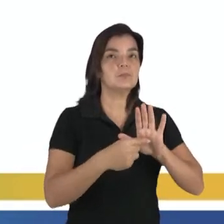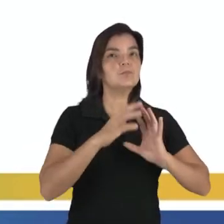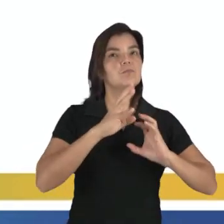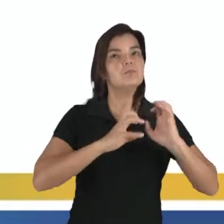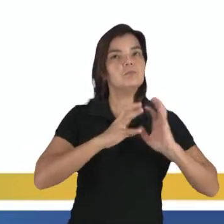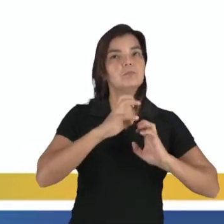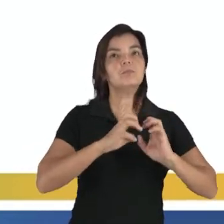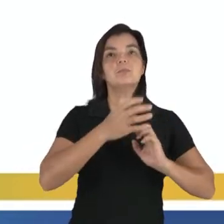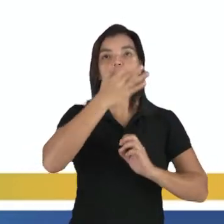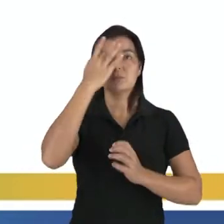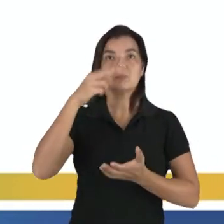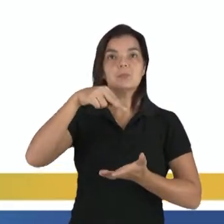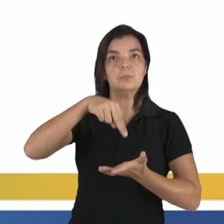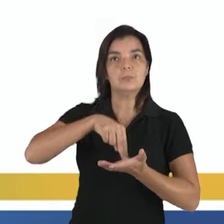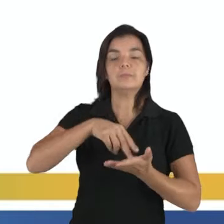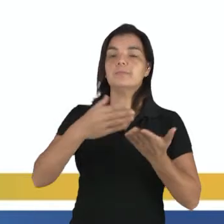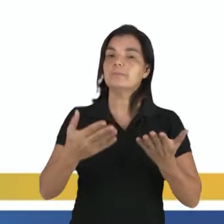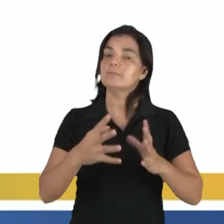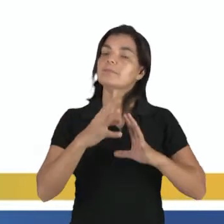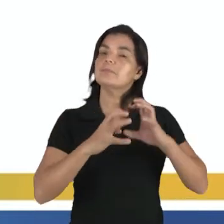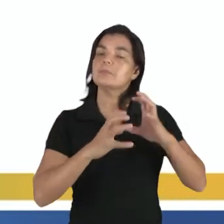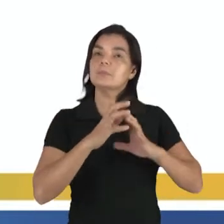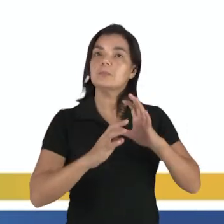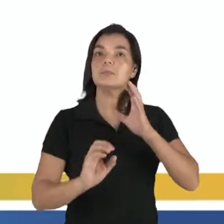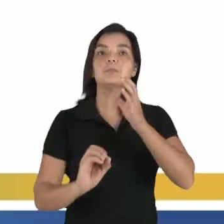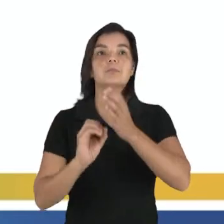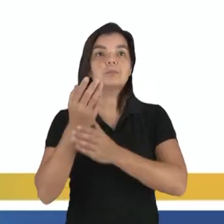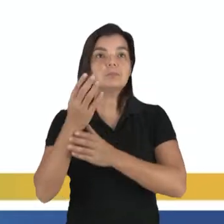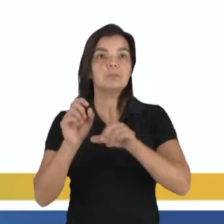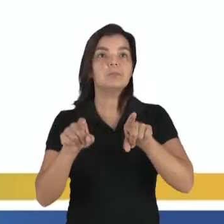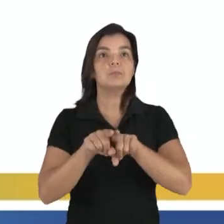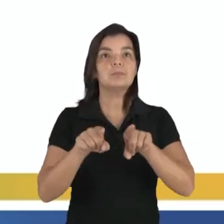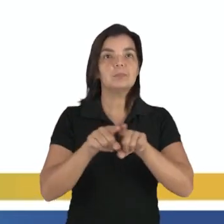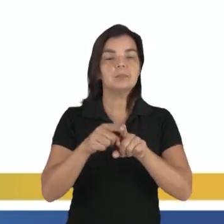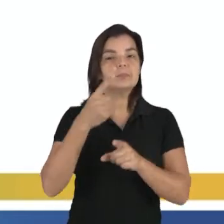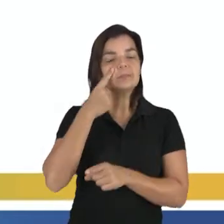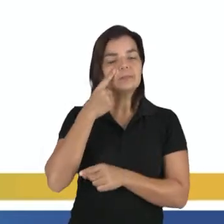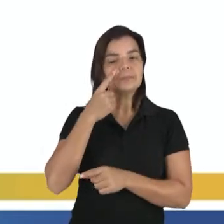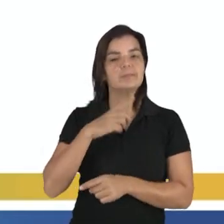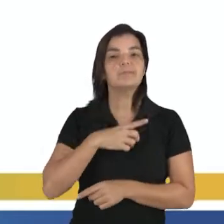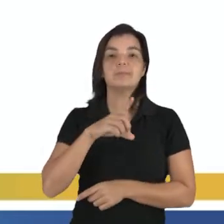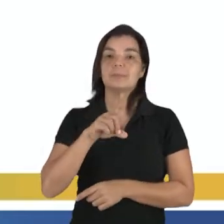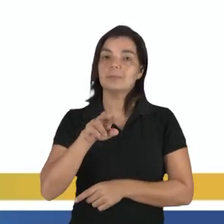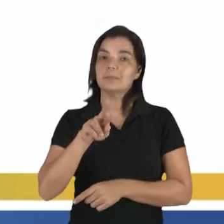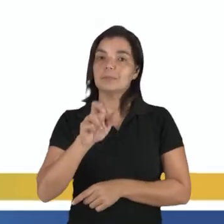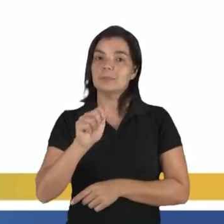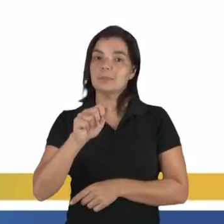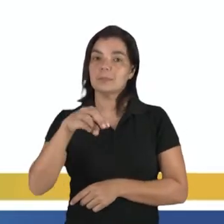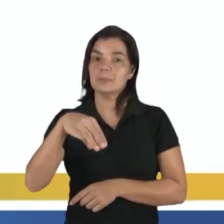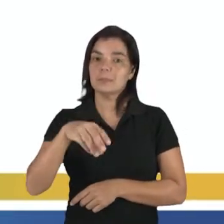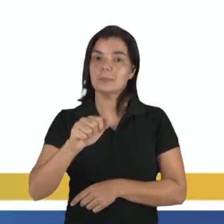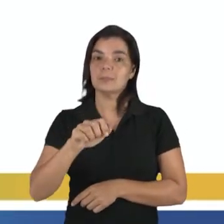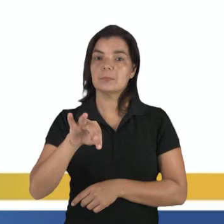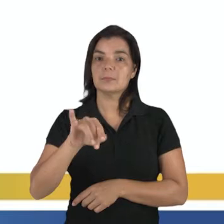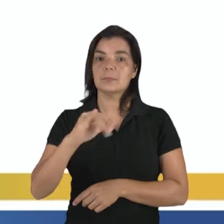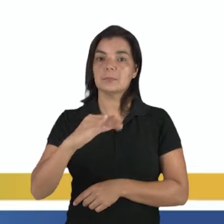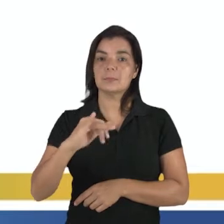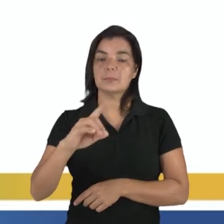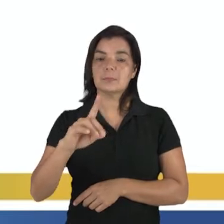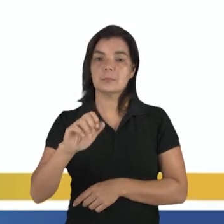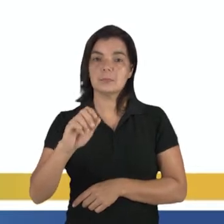situações de conflito entre os personagens. Esses conflitos são criados para se obter dramaticidade no